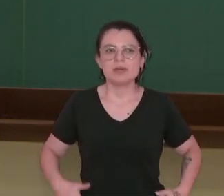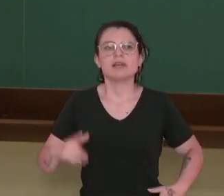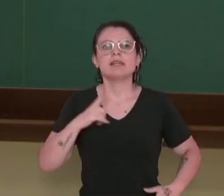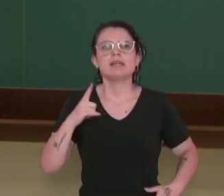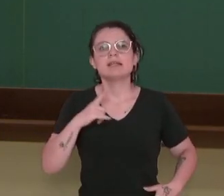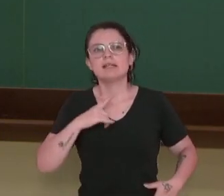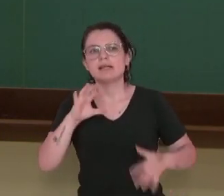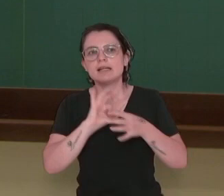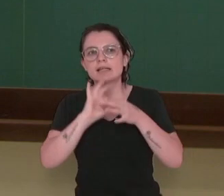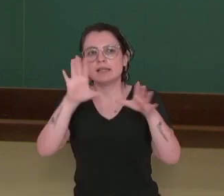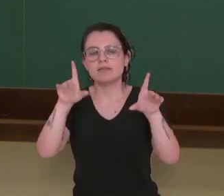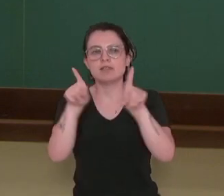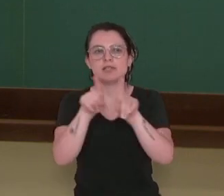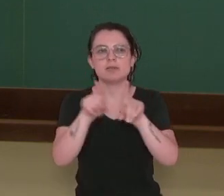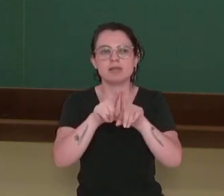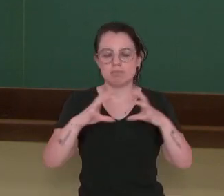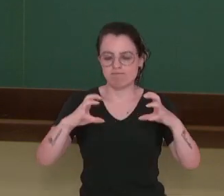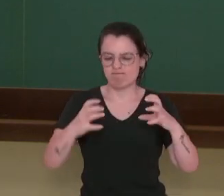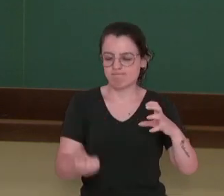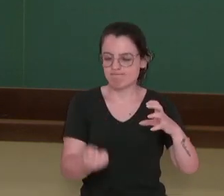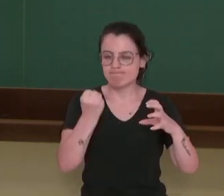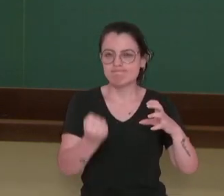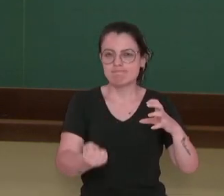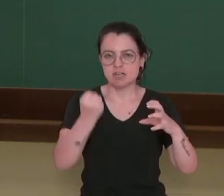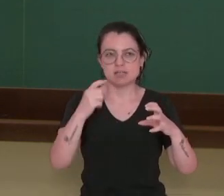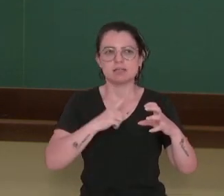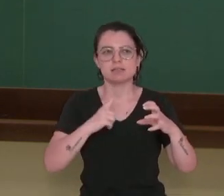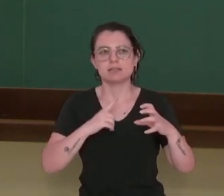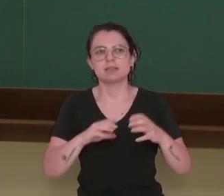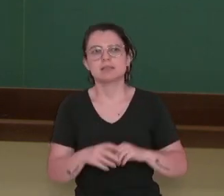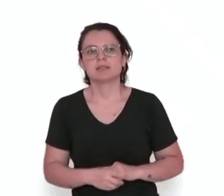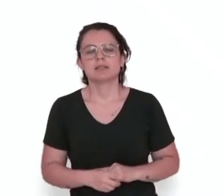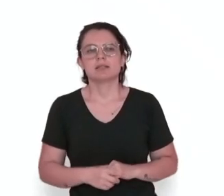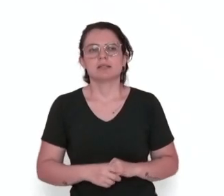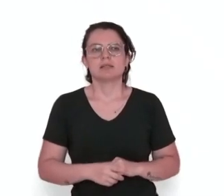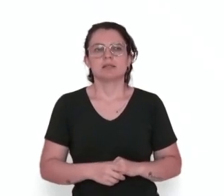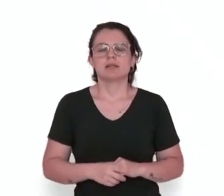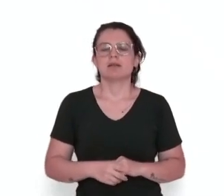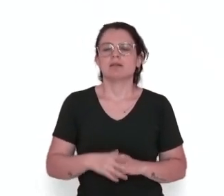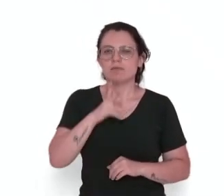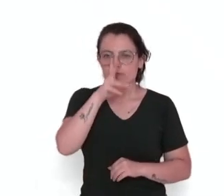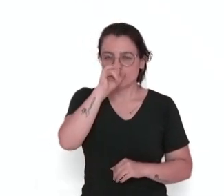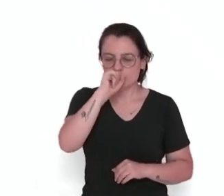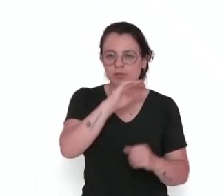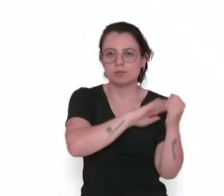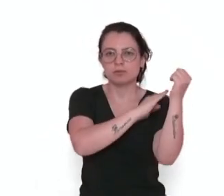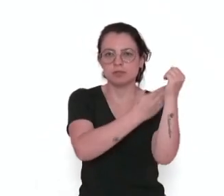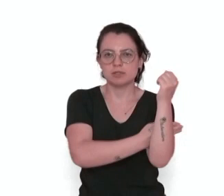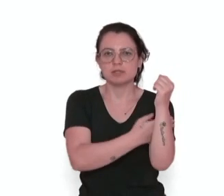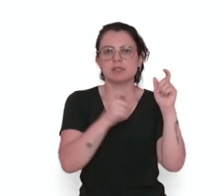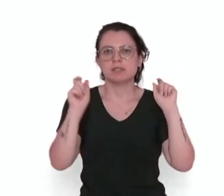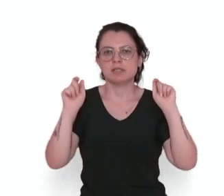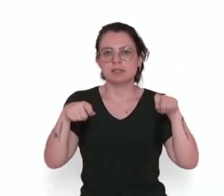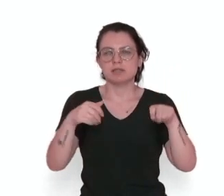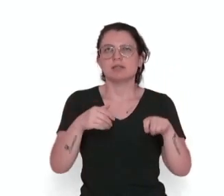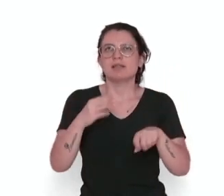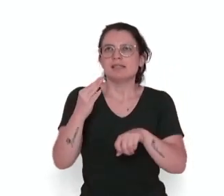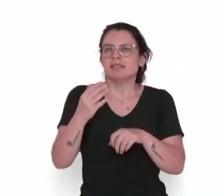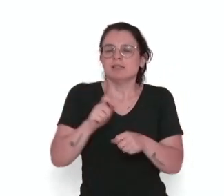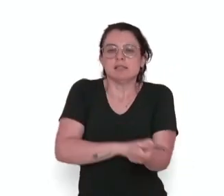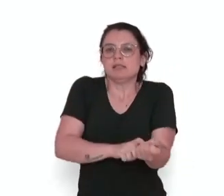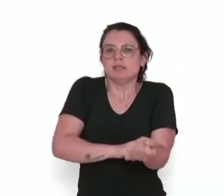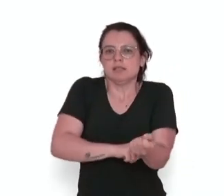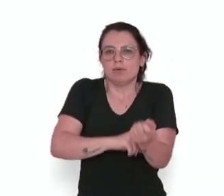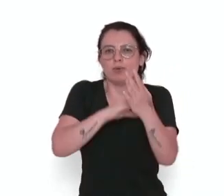livre, né? Desenvolve ótimos resultados para o desenvolvimento da musculatura, redução de nível de estresse